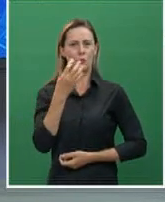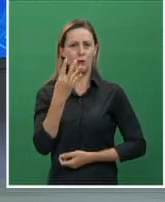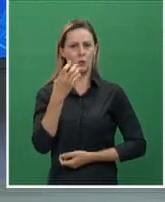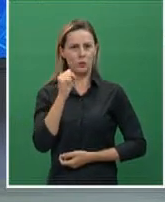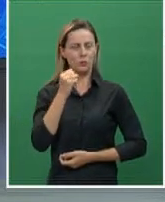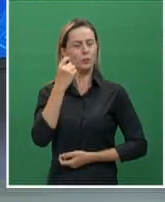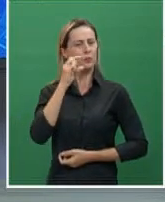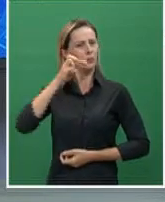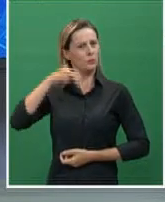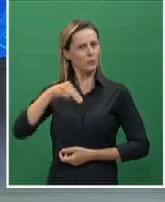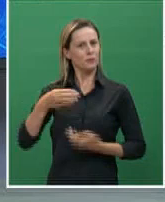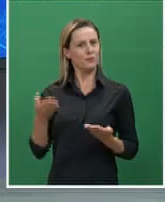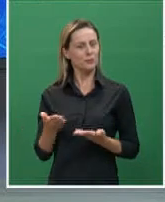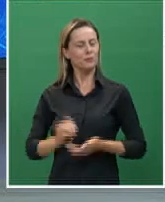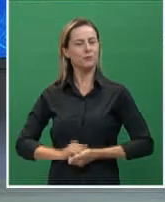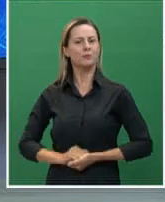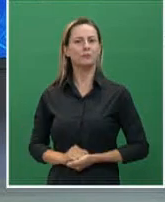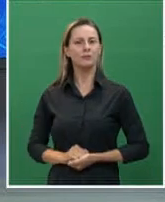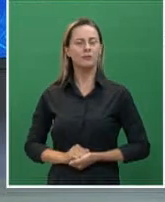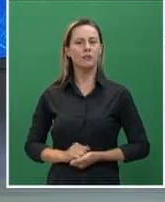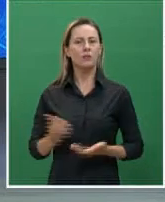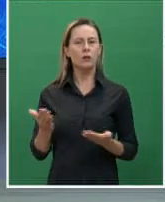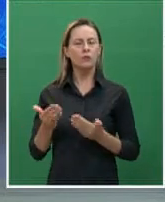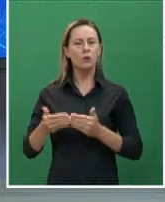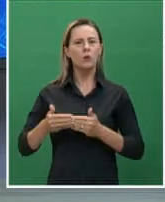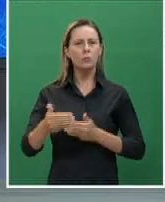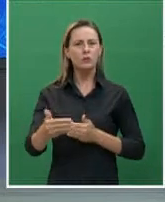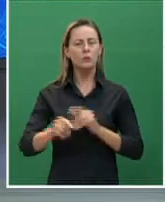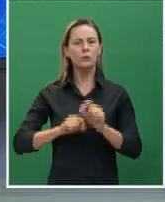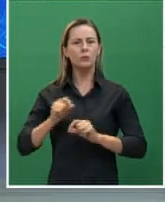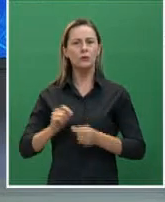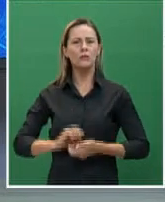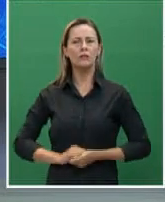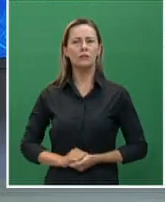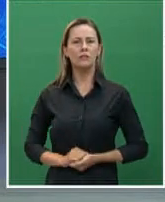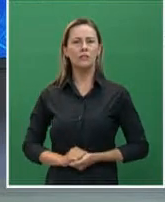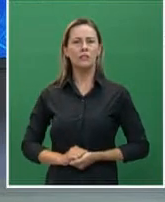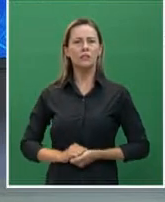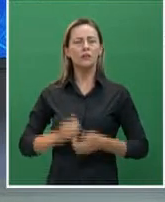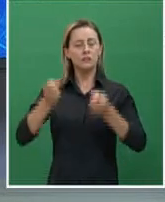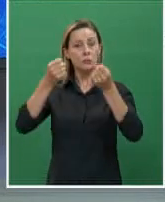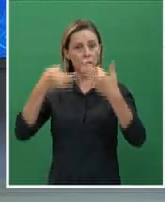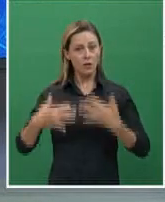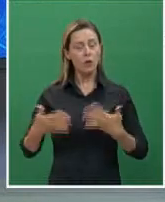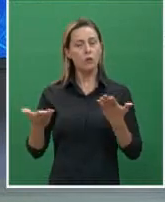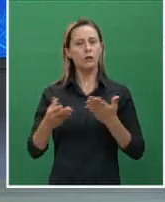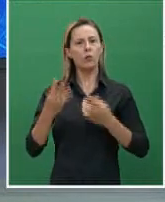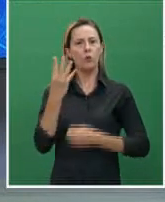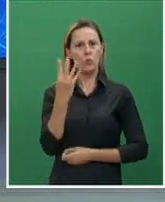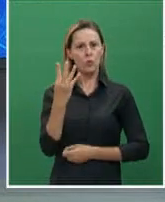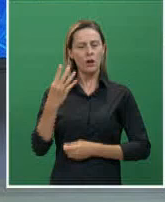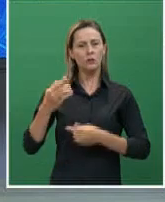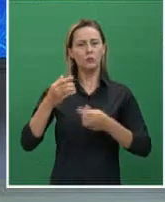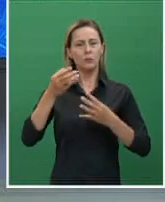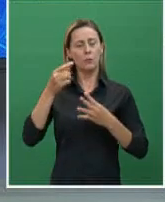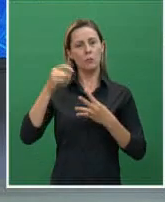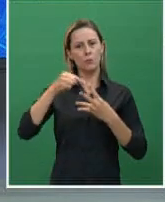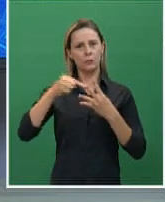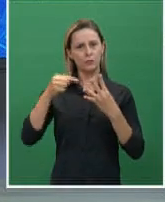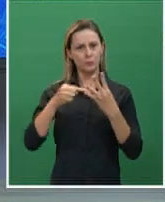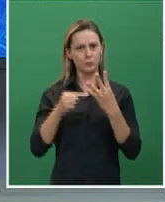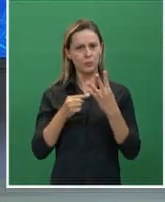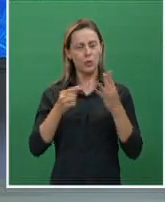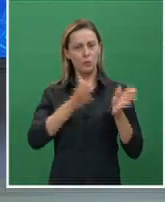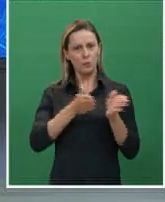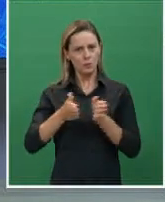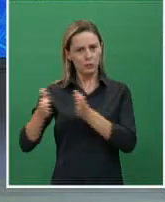próximo ao programa A Fazenda Então agora eu vou contar para vocês como é que vai ser esse debate ele será dividido em quatro blocos em dois desses blocos